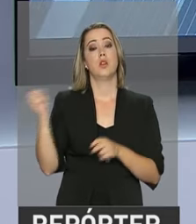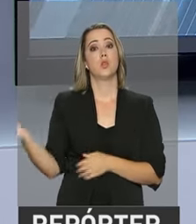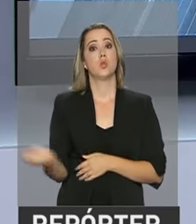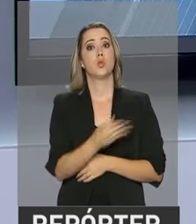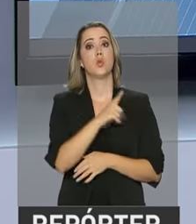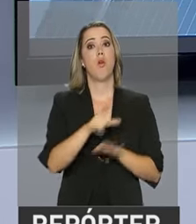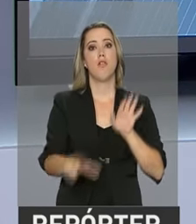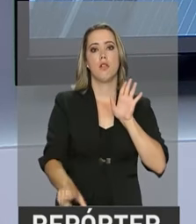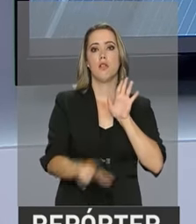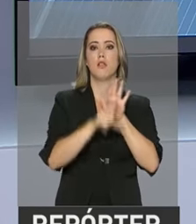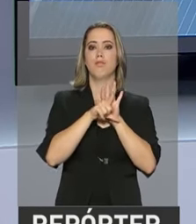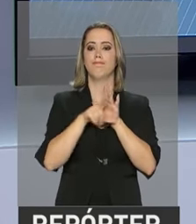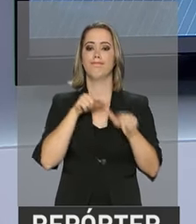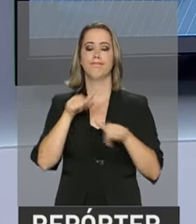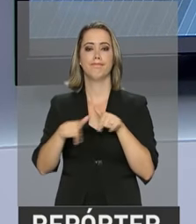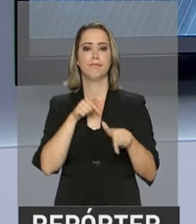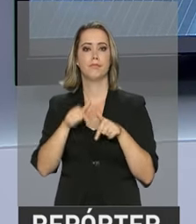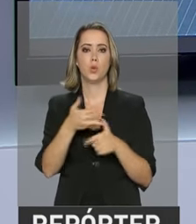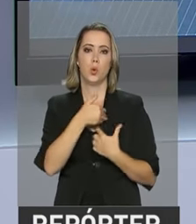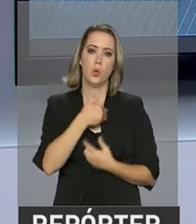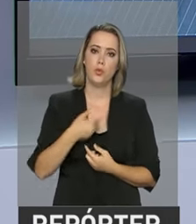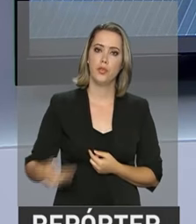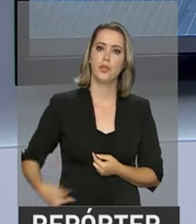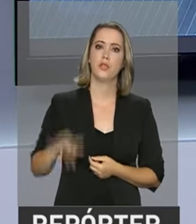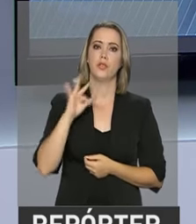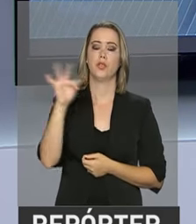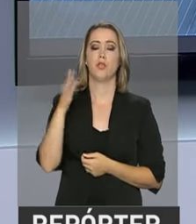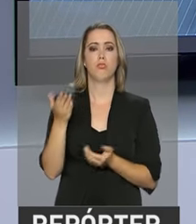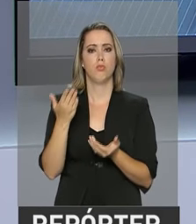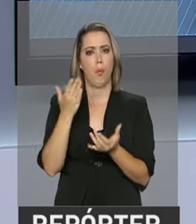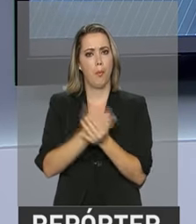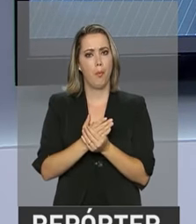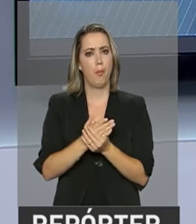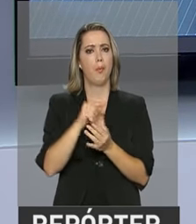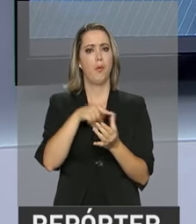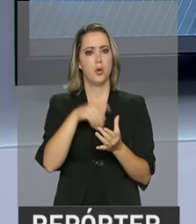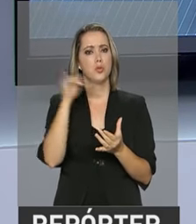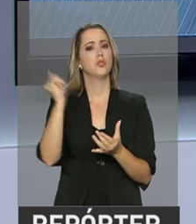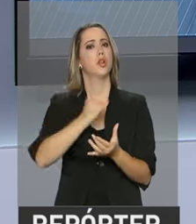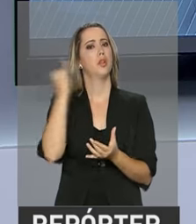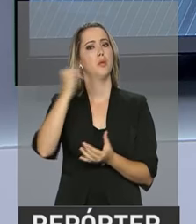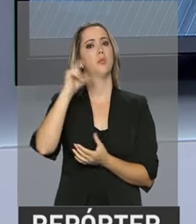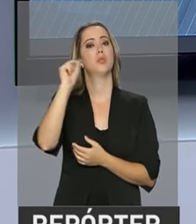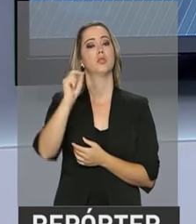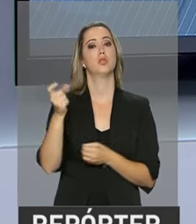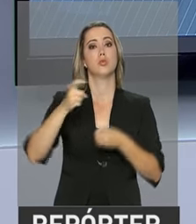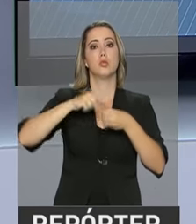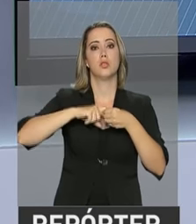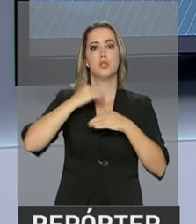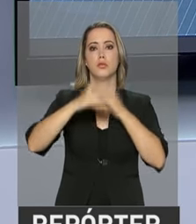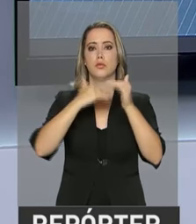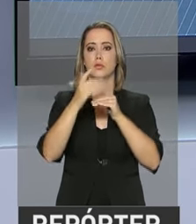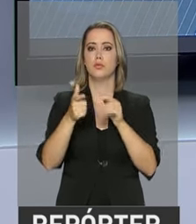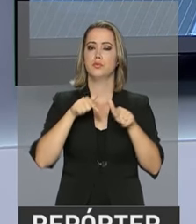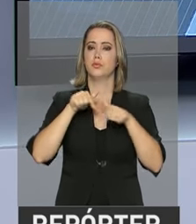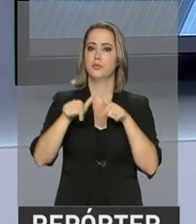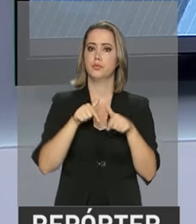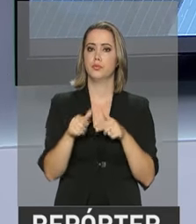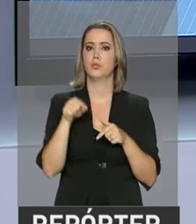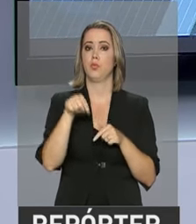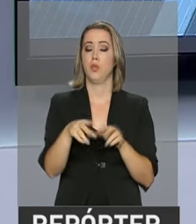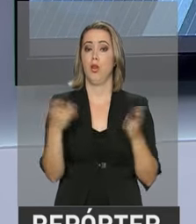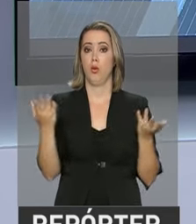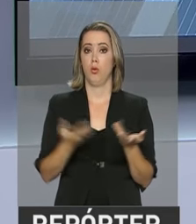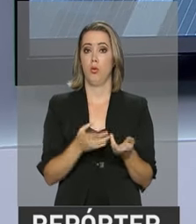modernização das leis trabalhistas. Para o governo federal, o projeto é considerado importante para a retomada de geração de empregos.